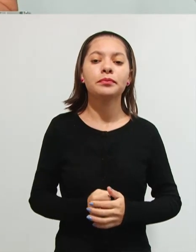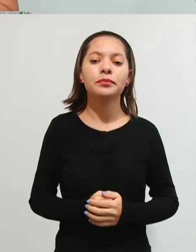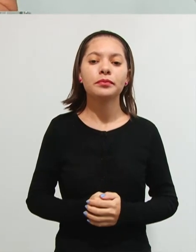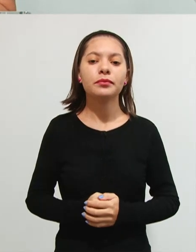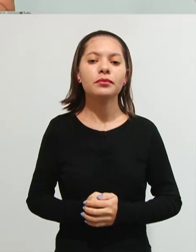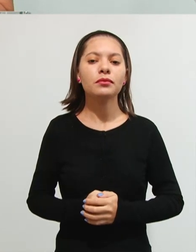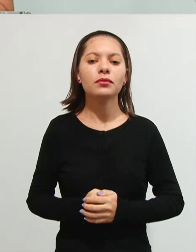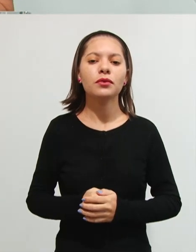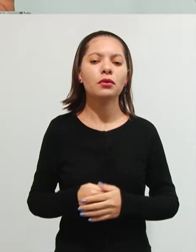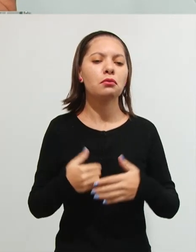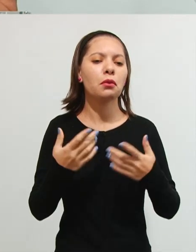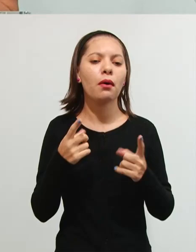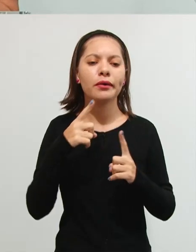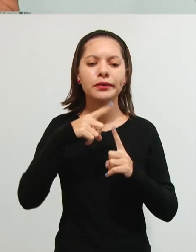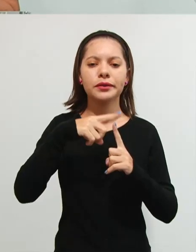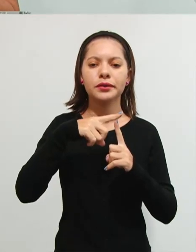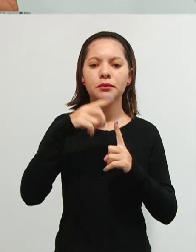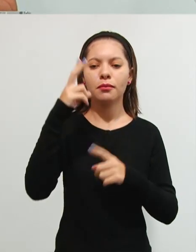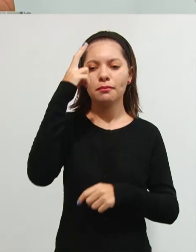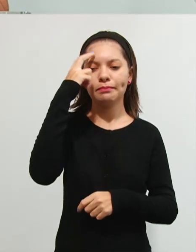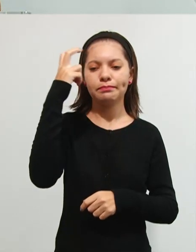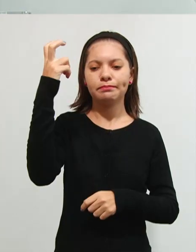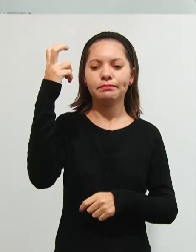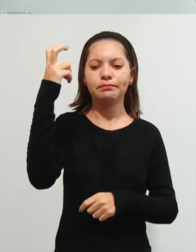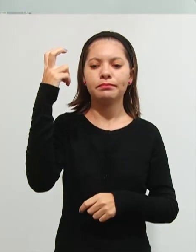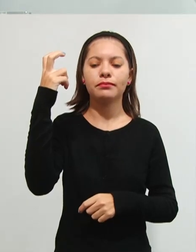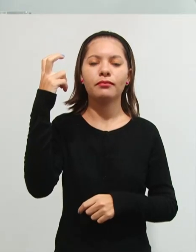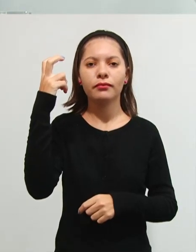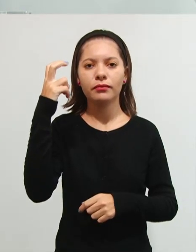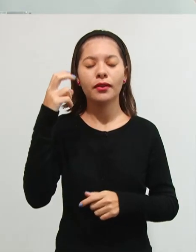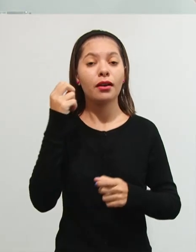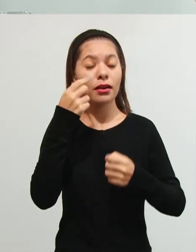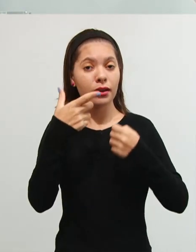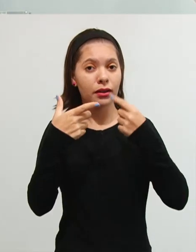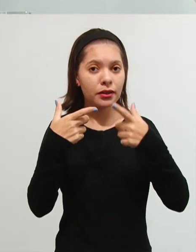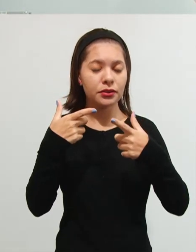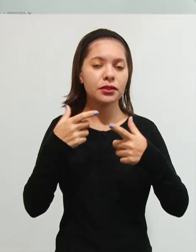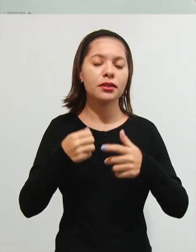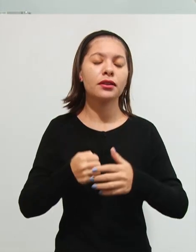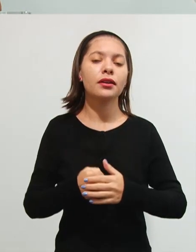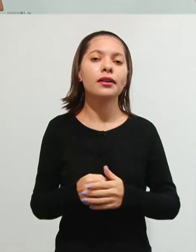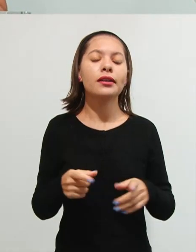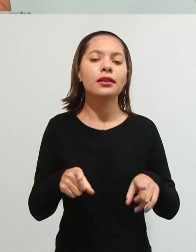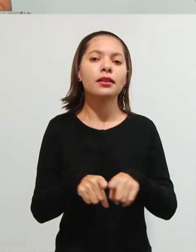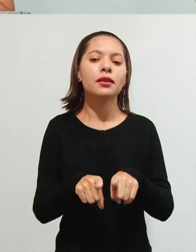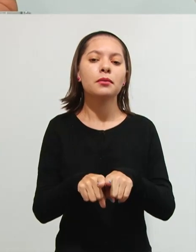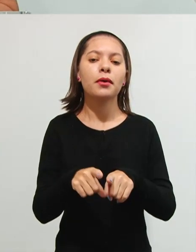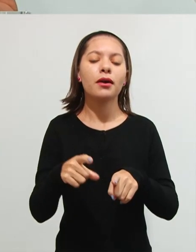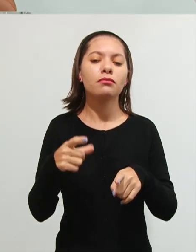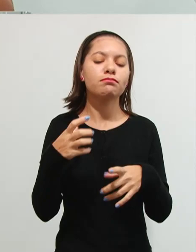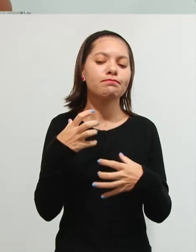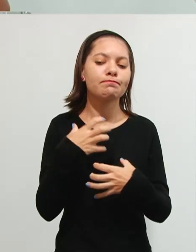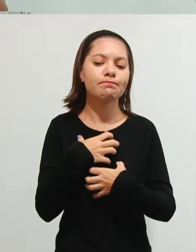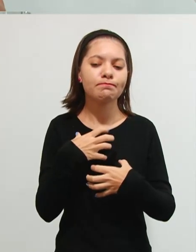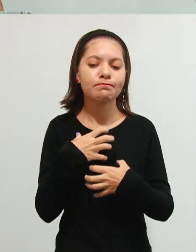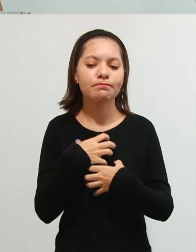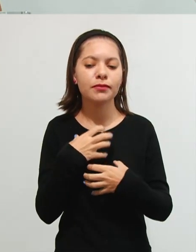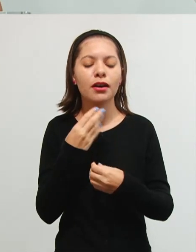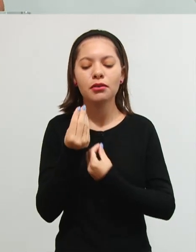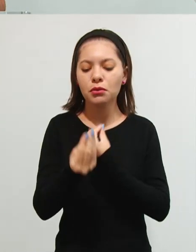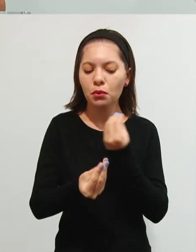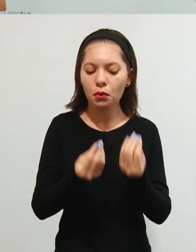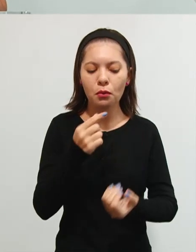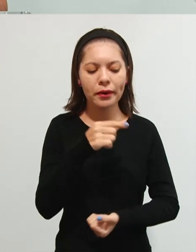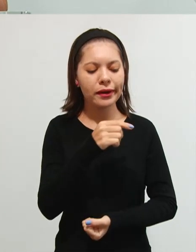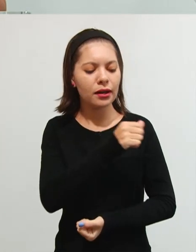de inteligência que esse aluno teria, que desconsiderava também as questões emocionais, como aquele aluno